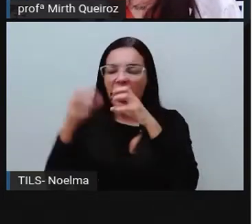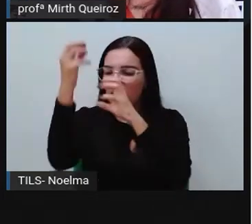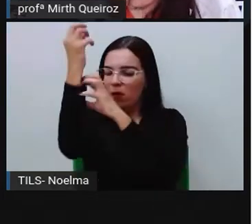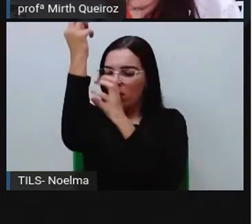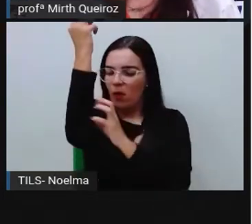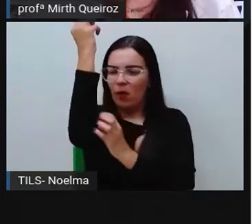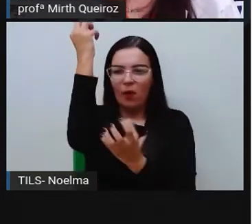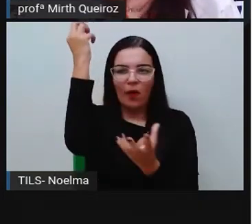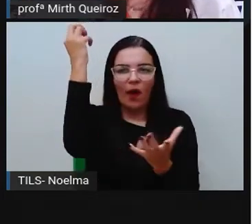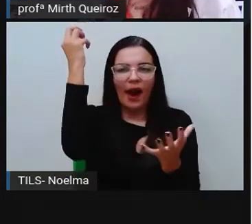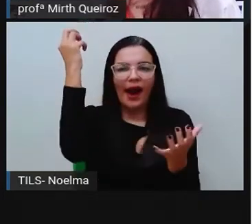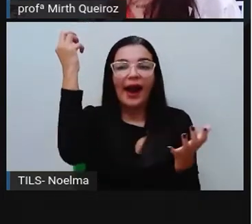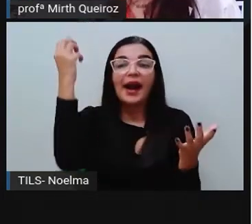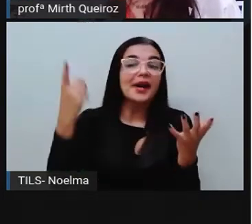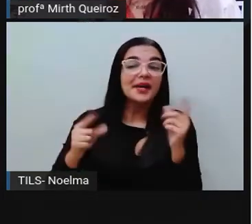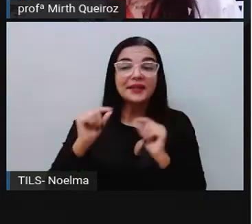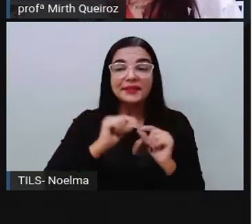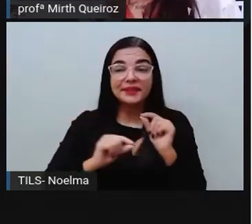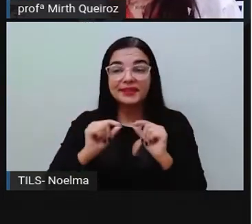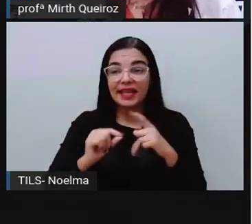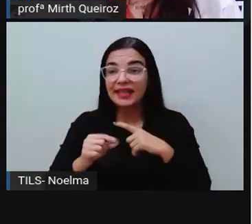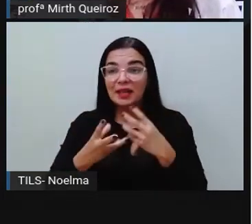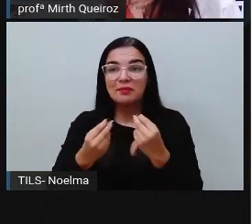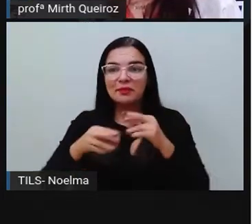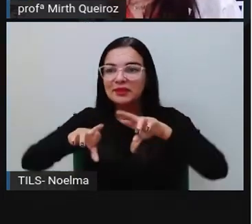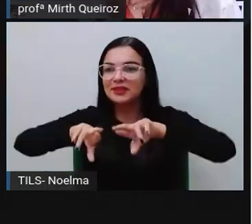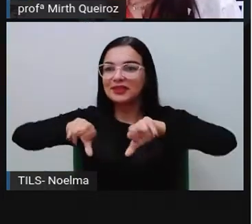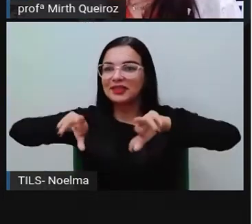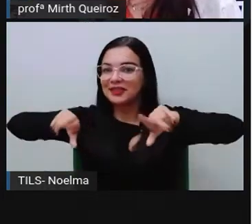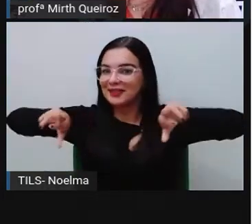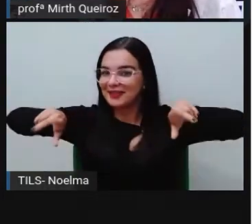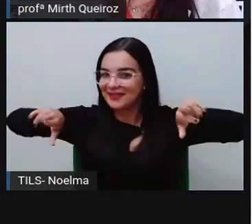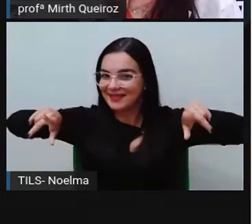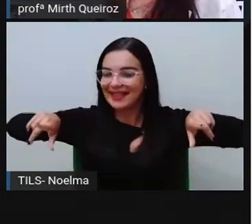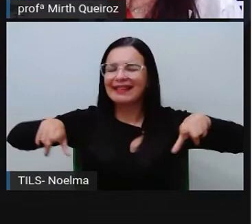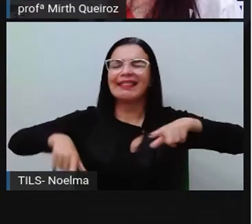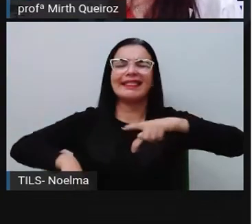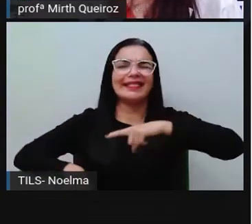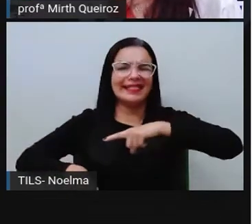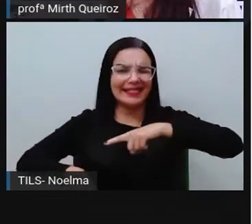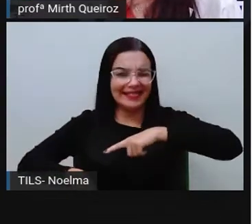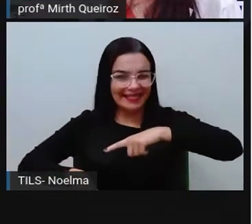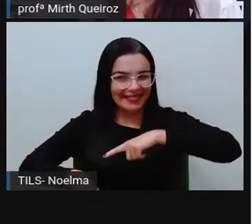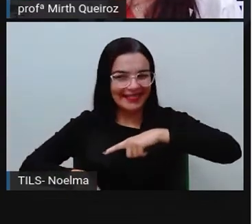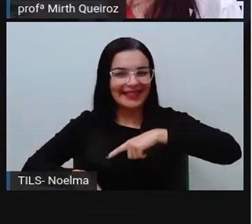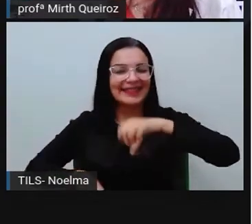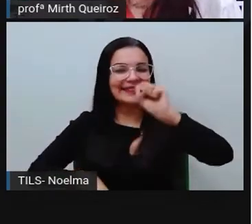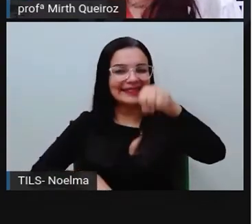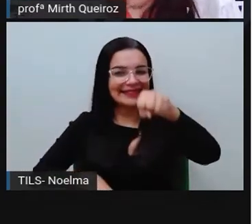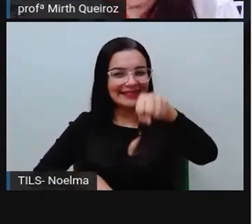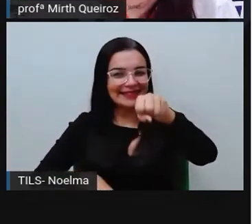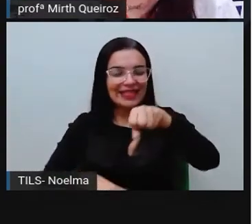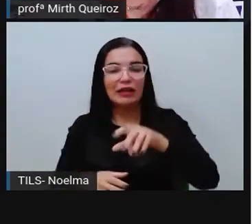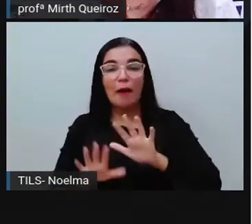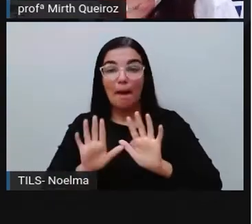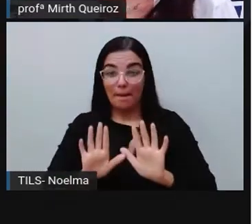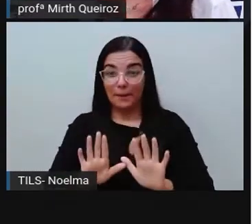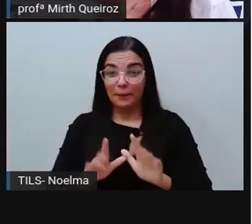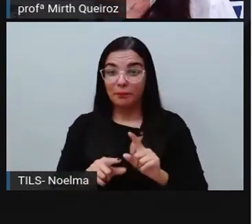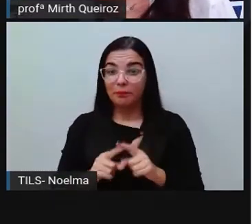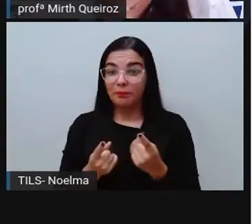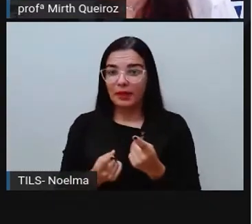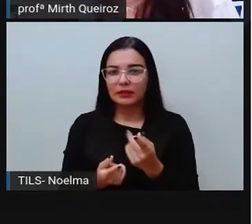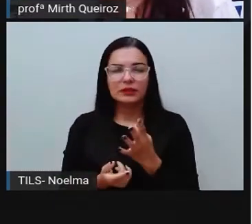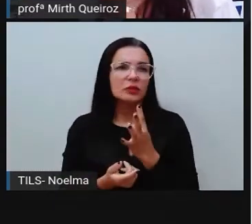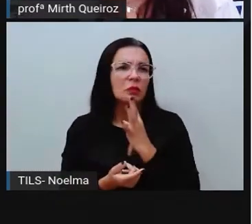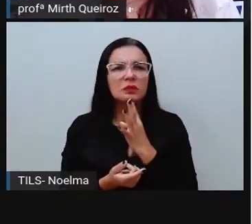A fauna da Caatinga ela é bastante diversificada, ou seja, nós temos muitos animais aí, mas não é